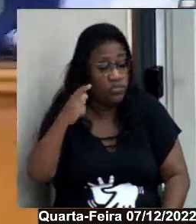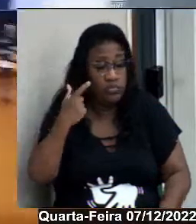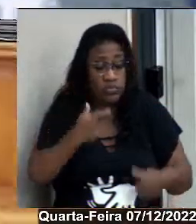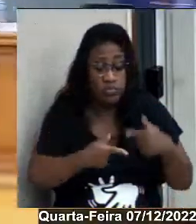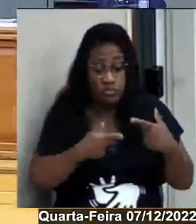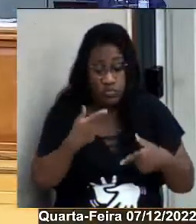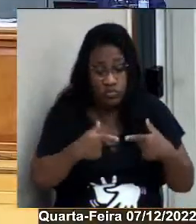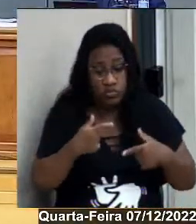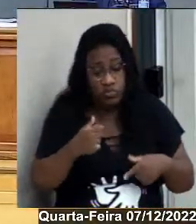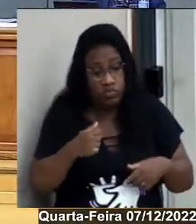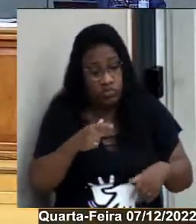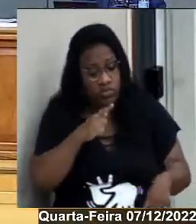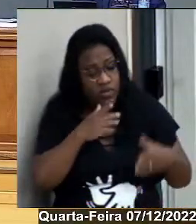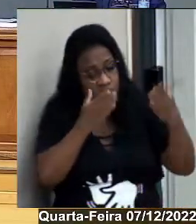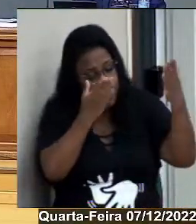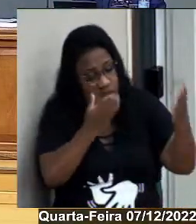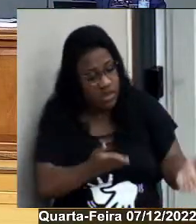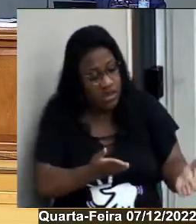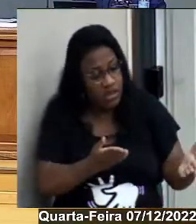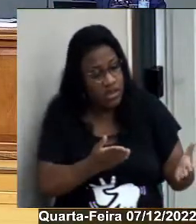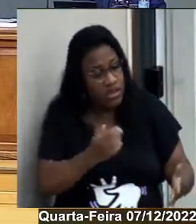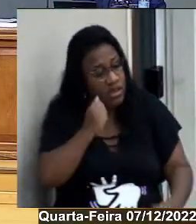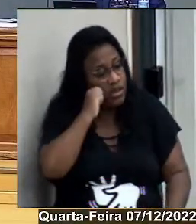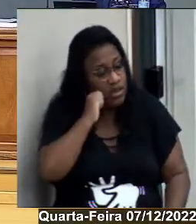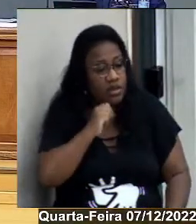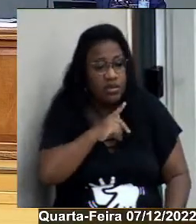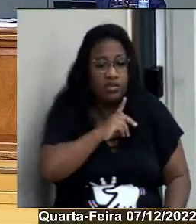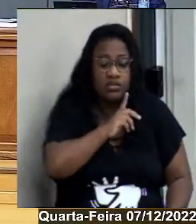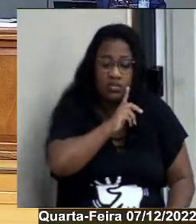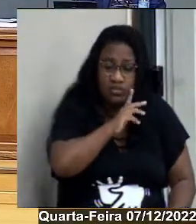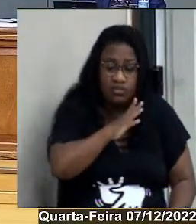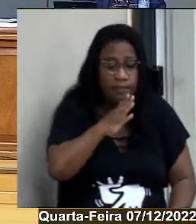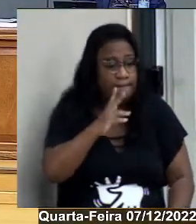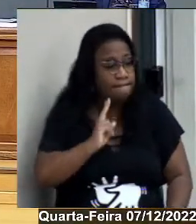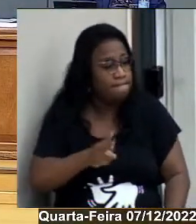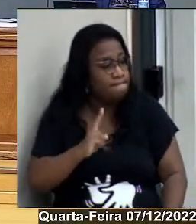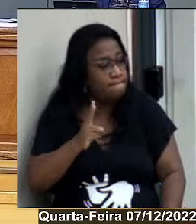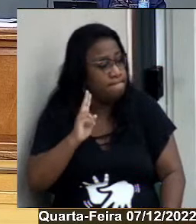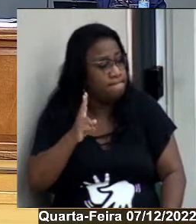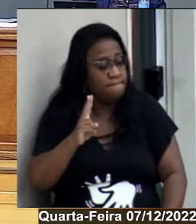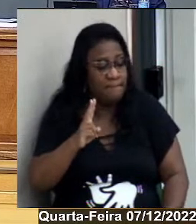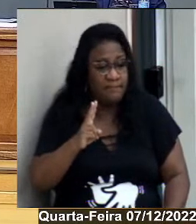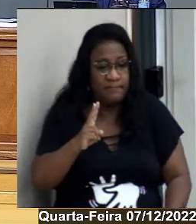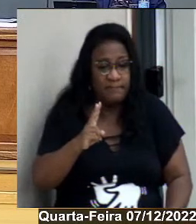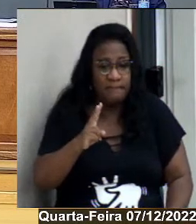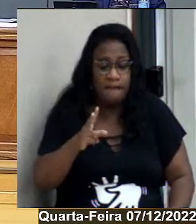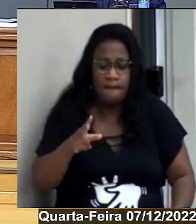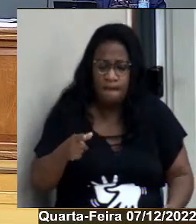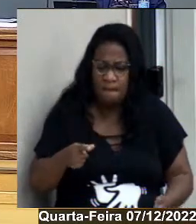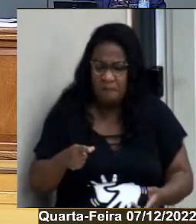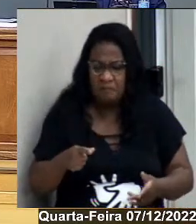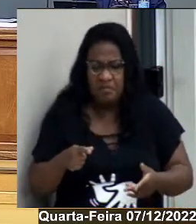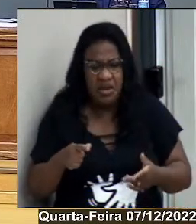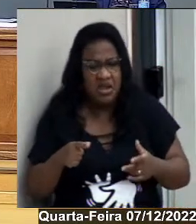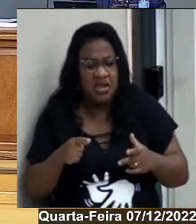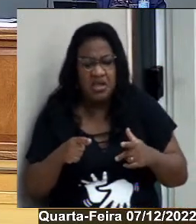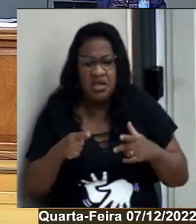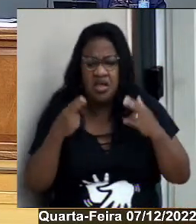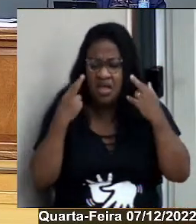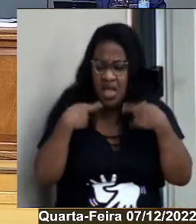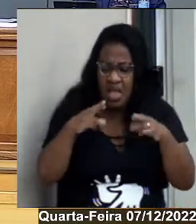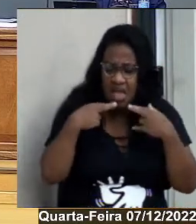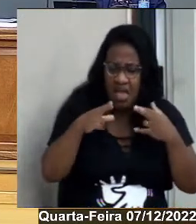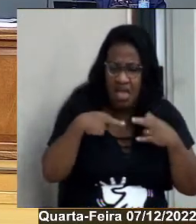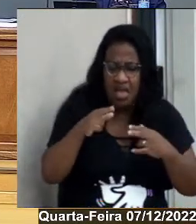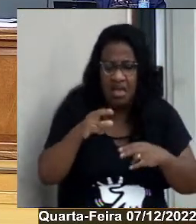polícia, porque a vida inteira a esquerda tratou mal os policiais e os heróis. Aí, dessa forma, eu vejo um esquerdista vindo aqui para